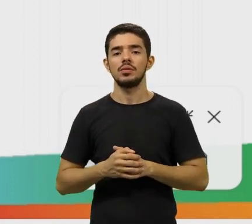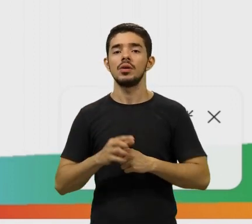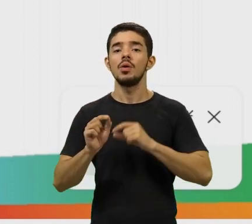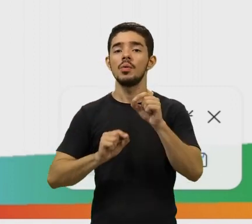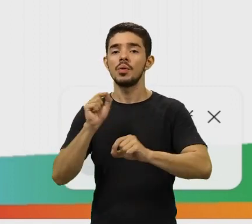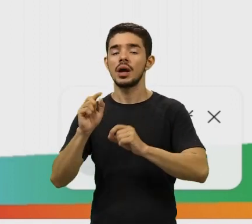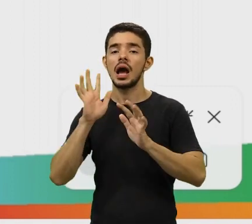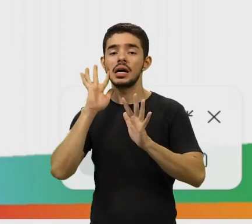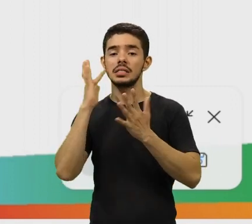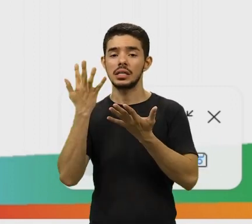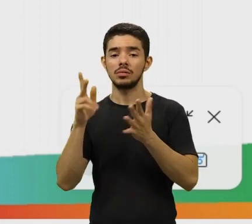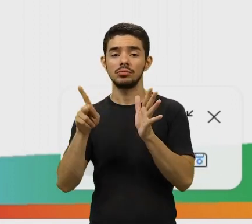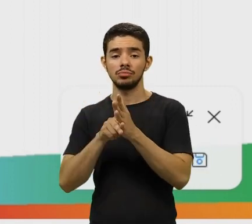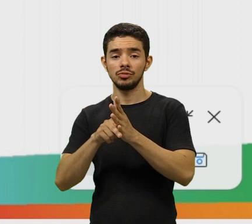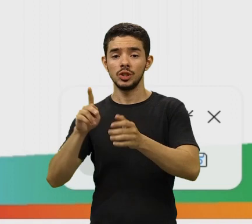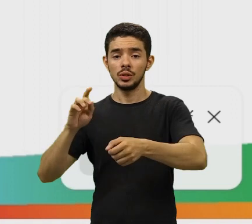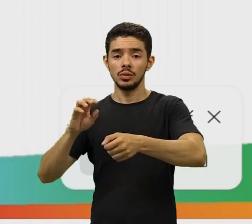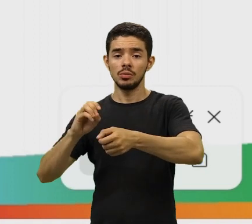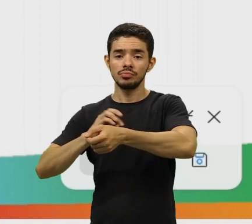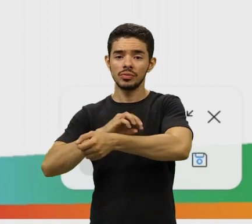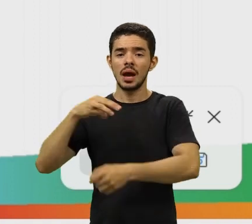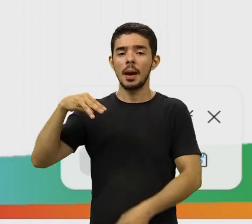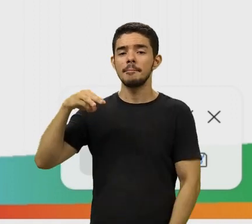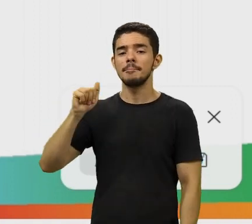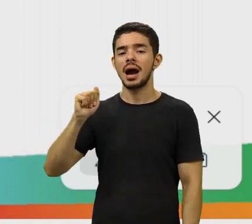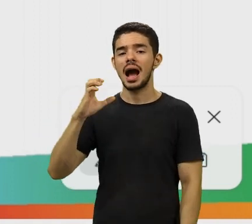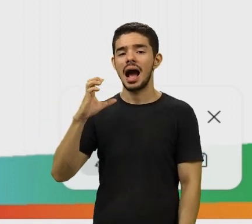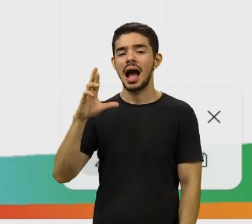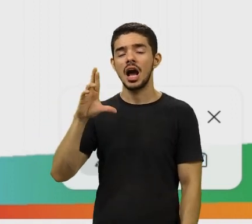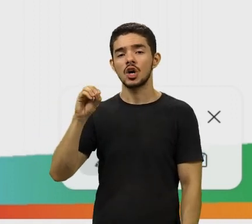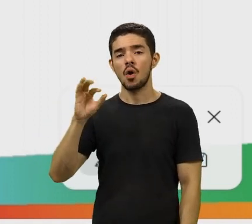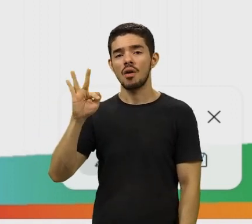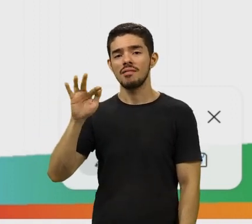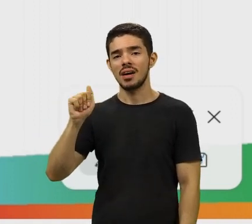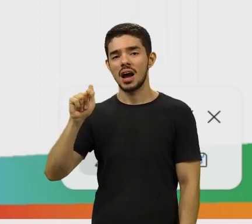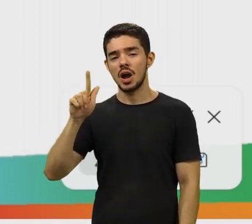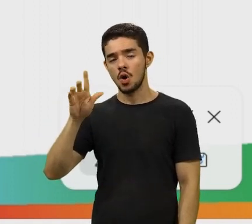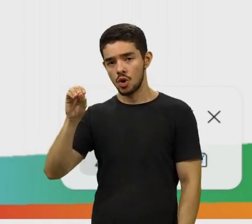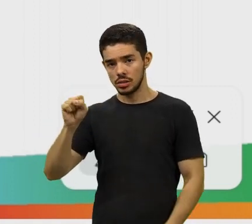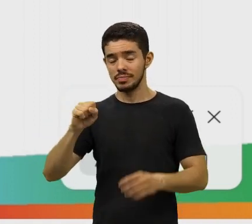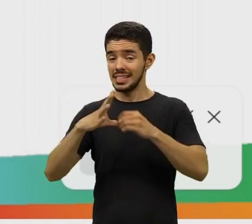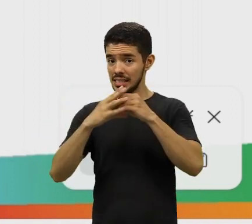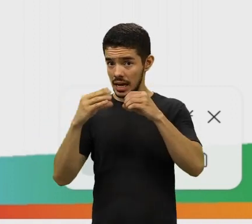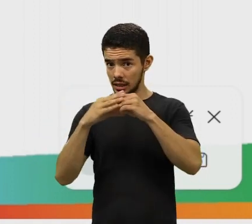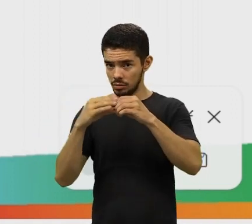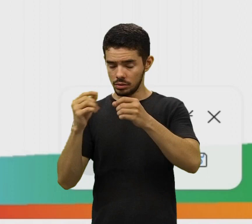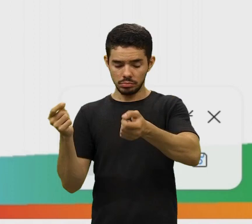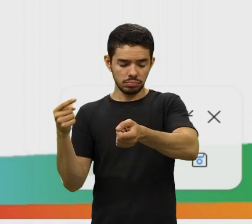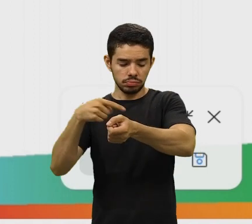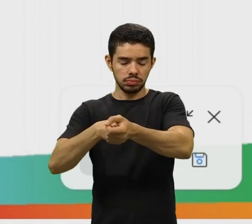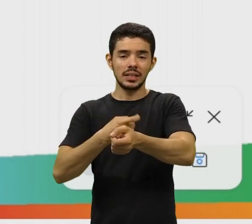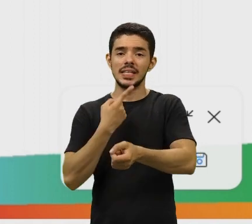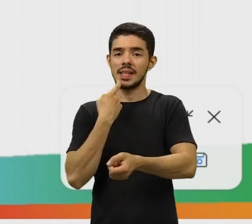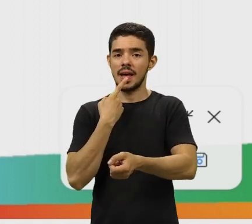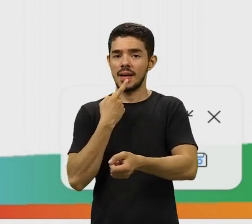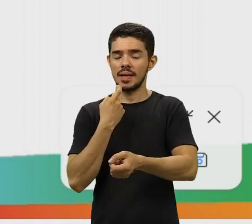dos macrófagos, que são os macrófagos, são células, conduzidos pelo sangue. O que é